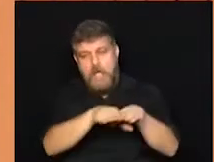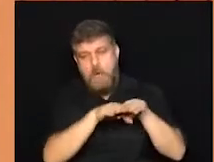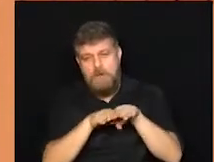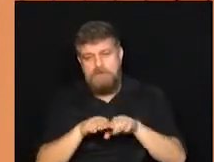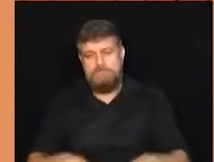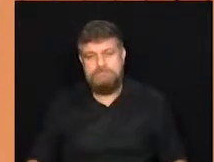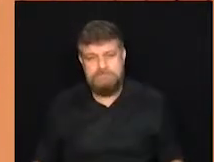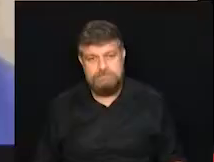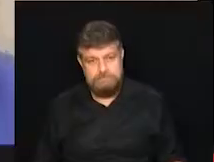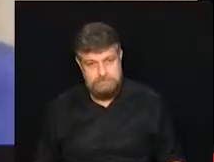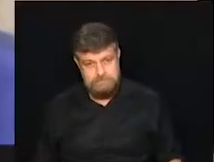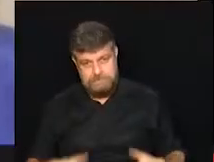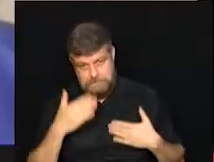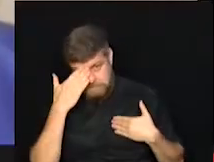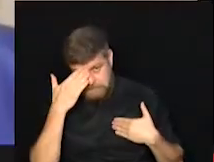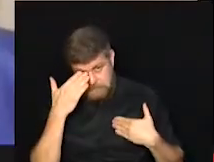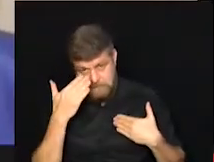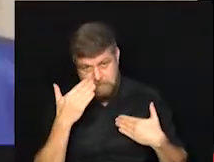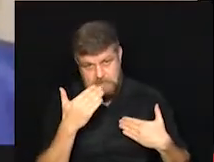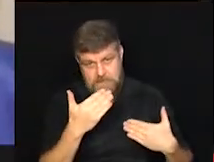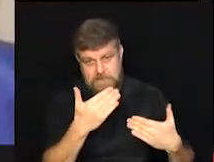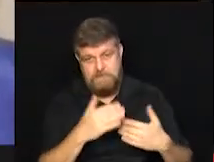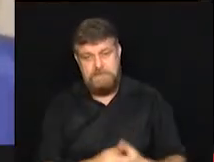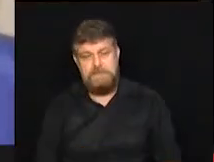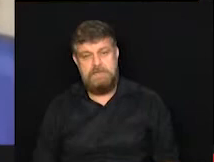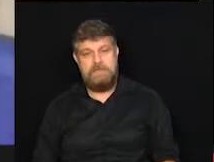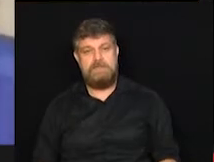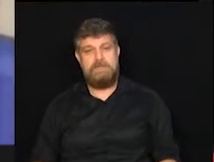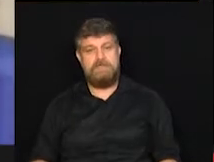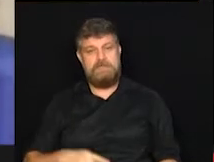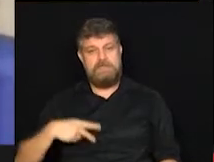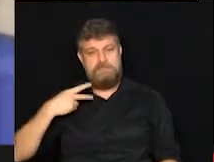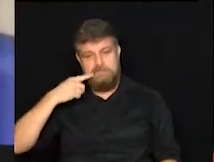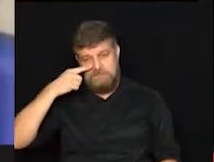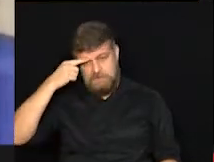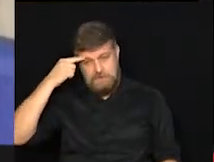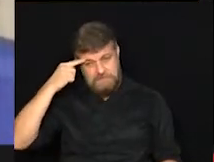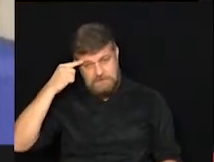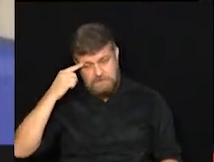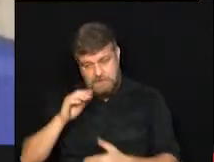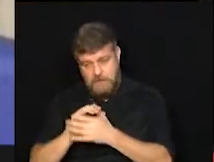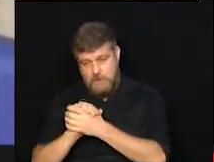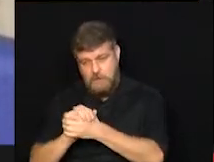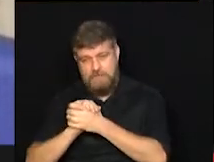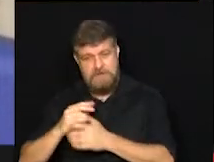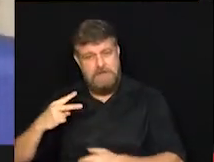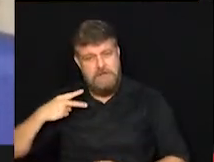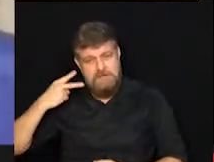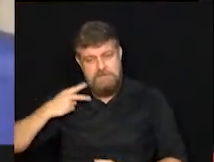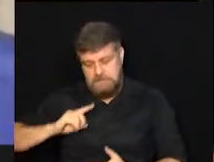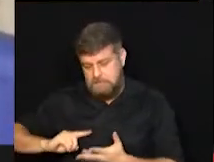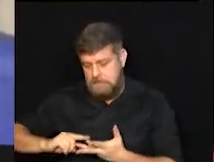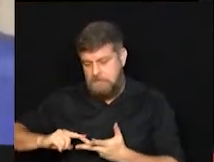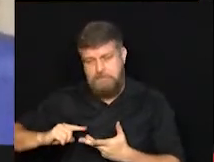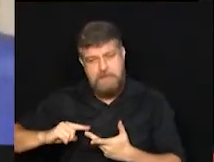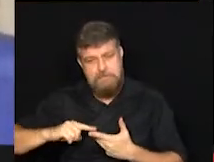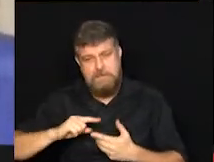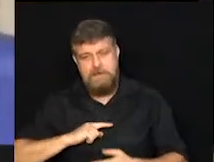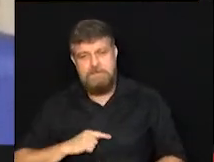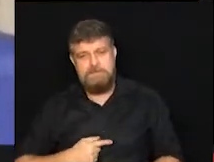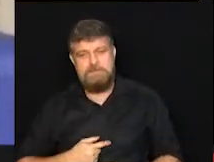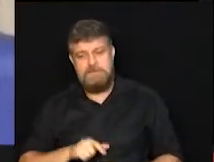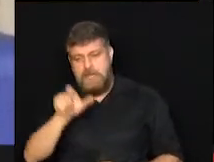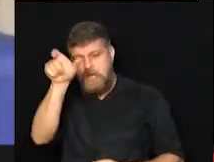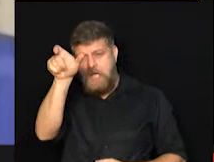Obrigado, presidente, vereadora Paola, cumprimento os demais vereadores, aqui na